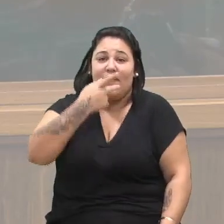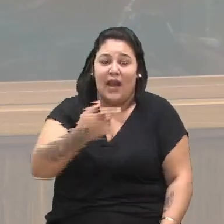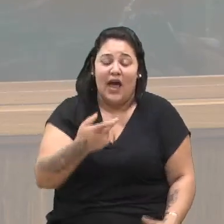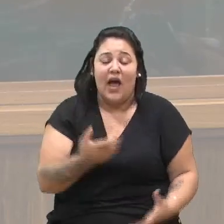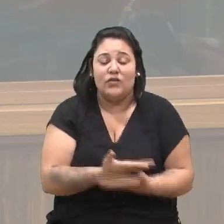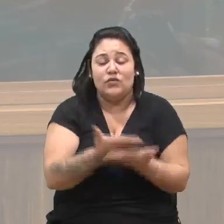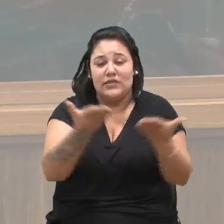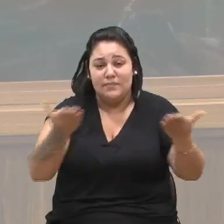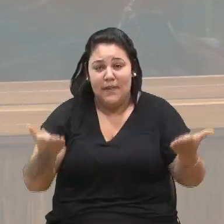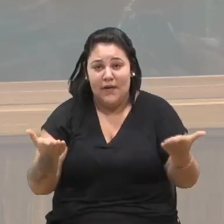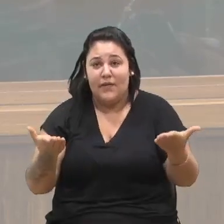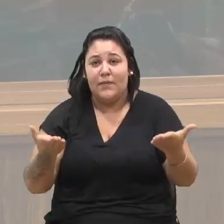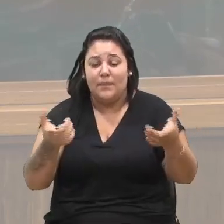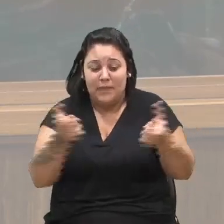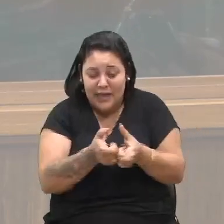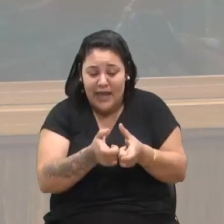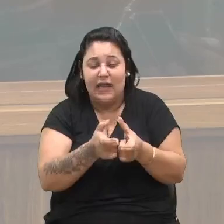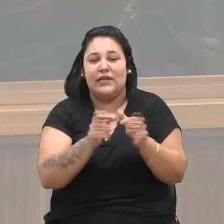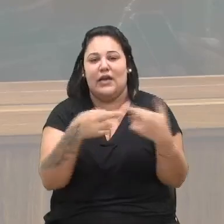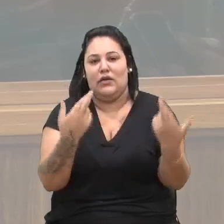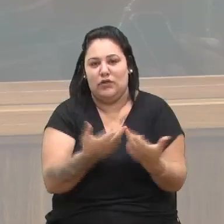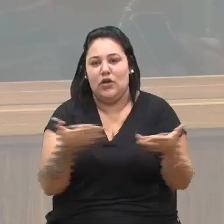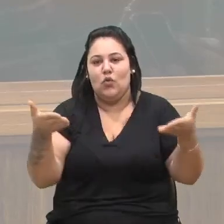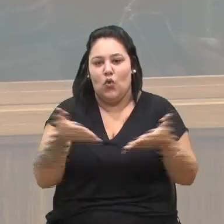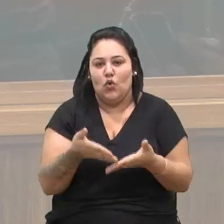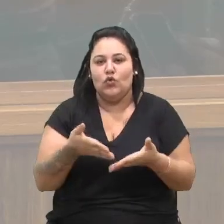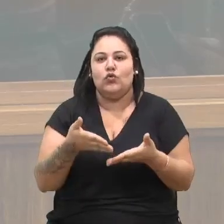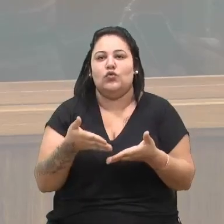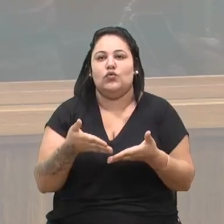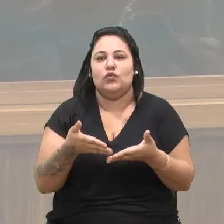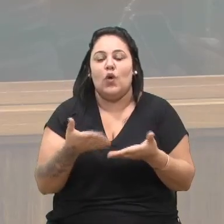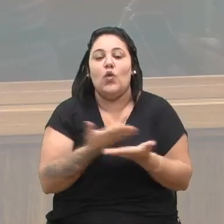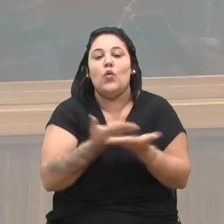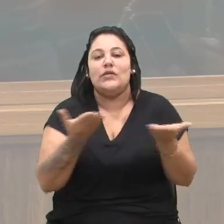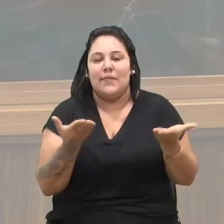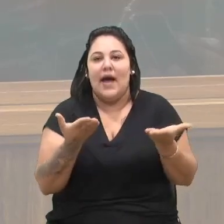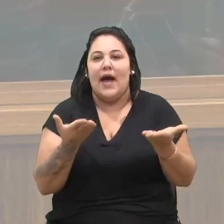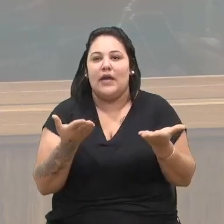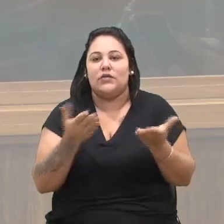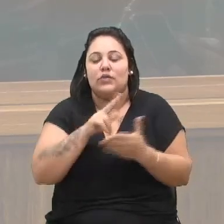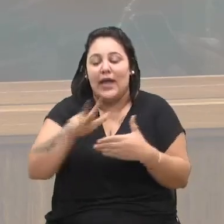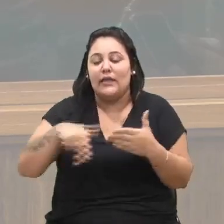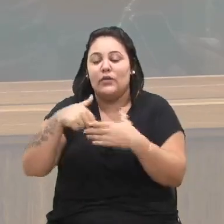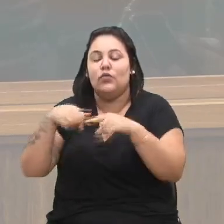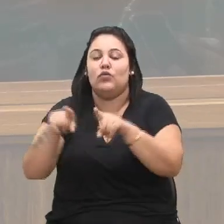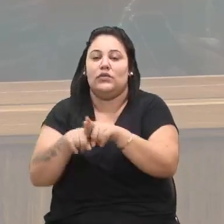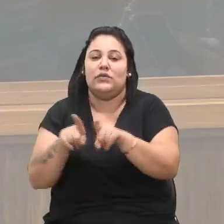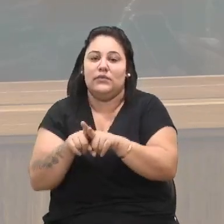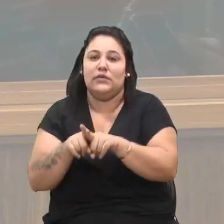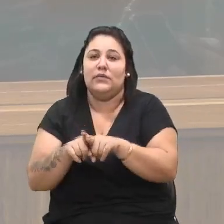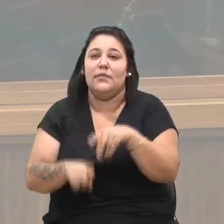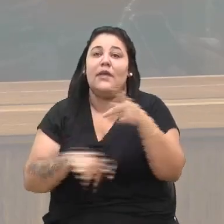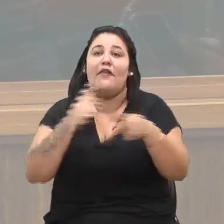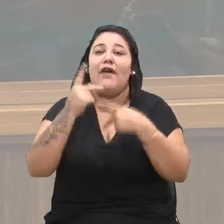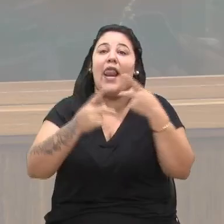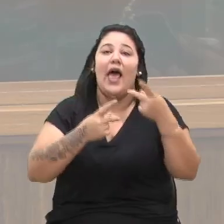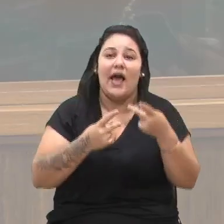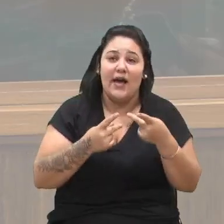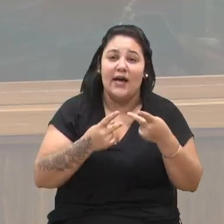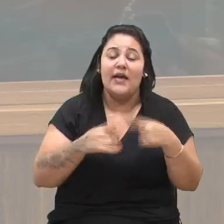espaço do no espaço do pequeno expediente, no espaço da tribuna, para falar